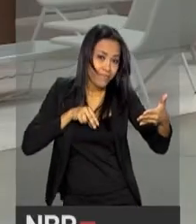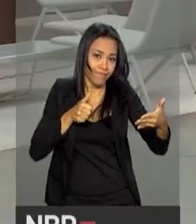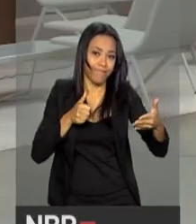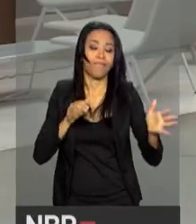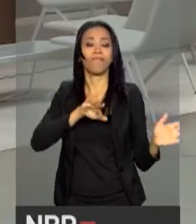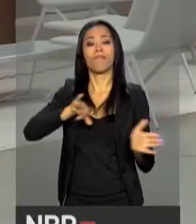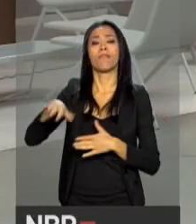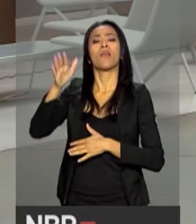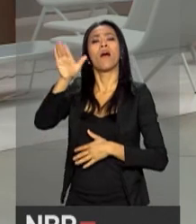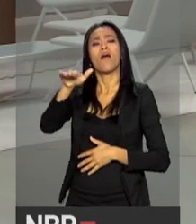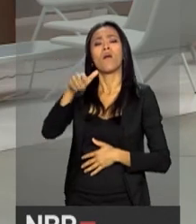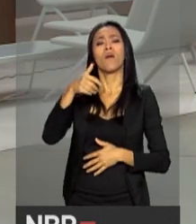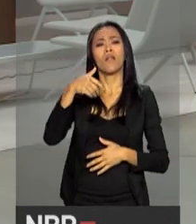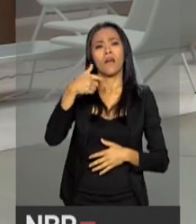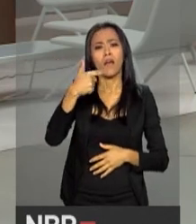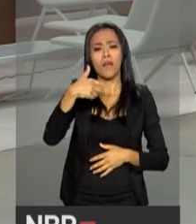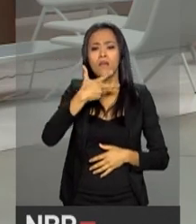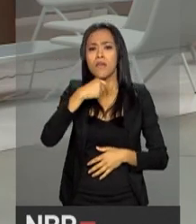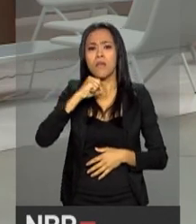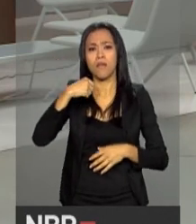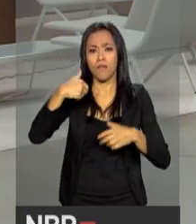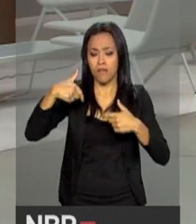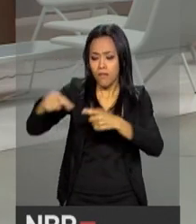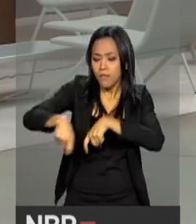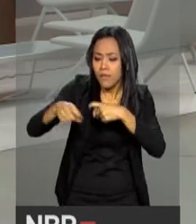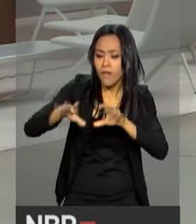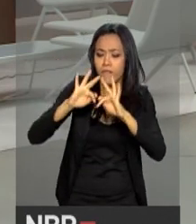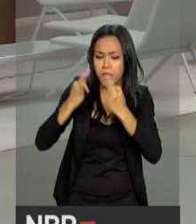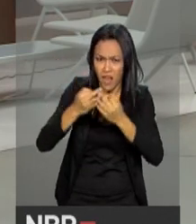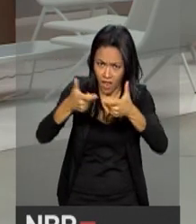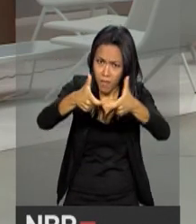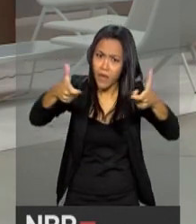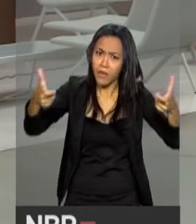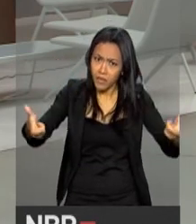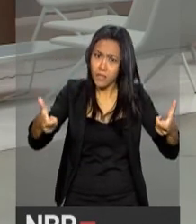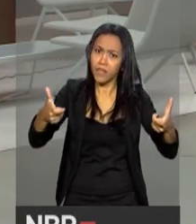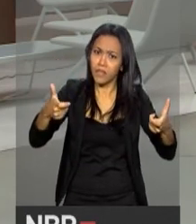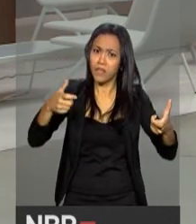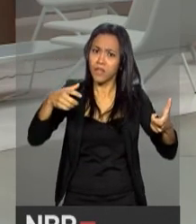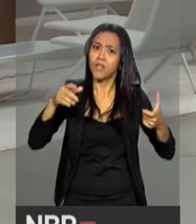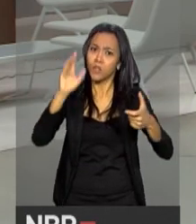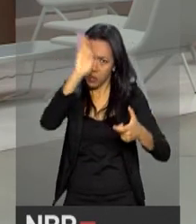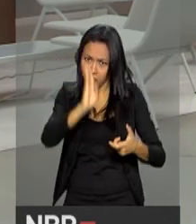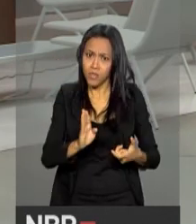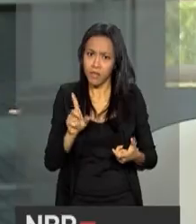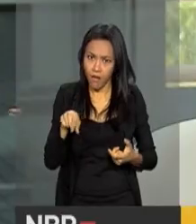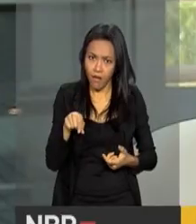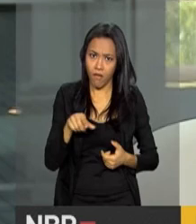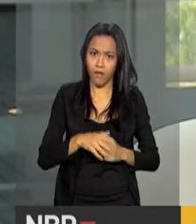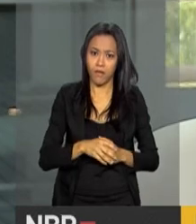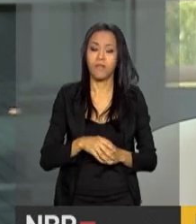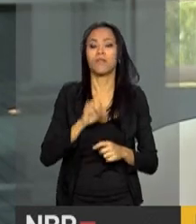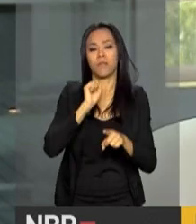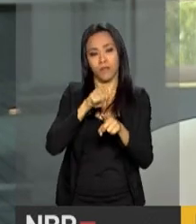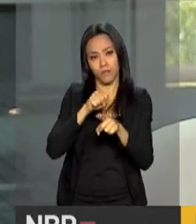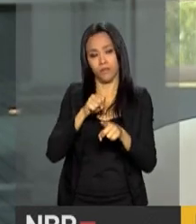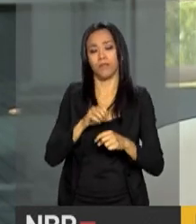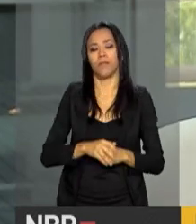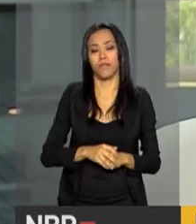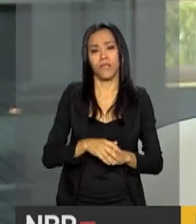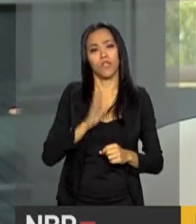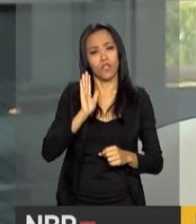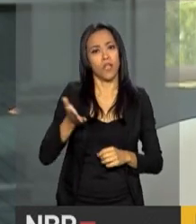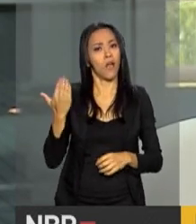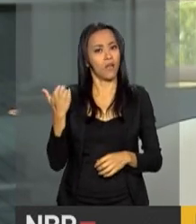pequenos produtores os agricultores familiares são a maioria dos produtores no brasil são como eu